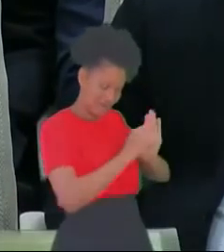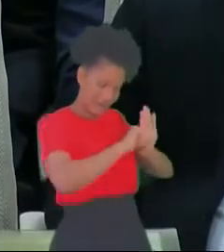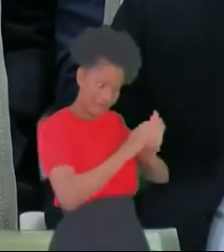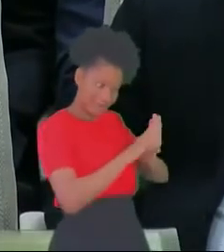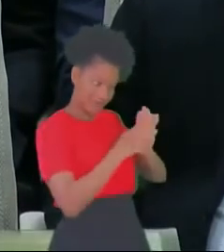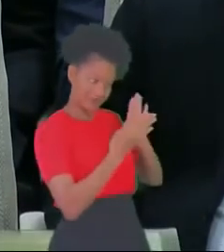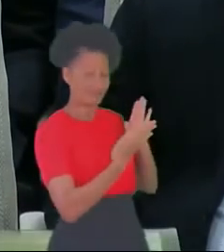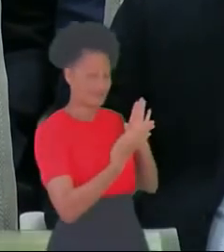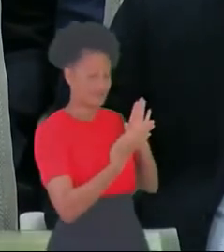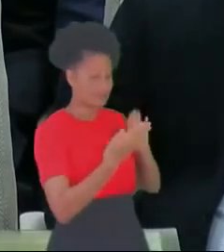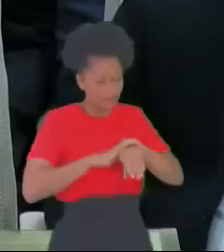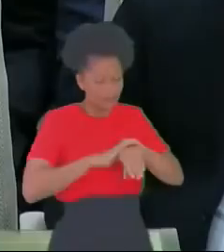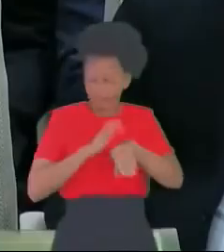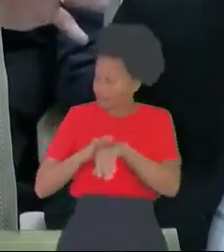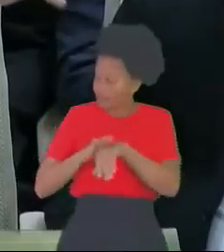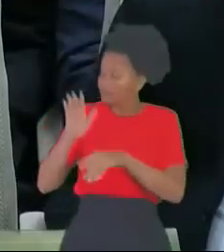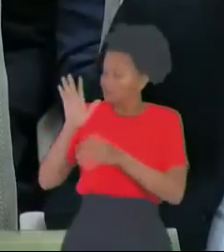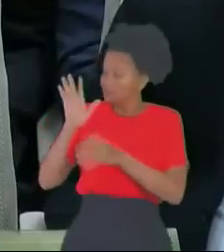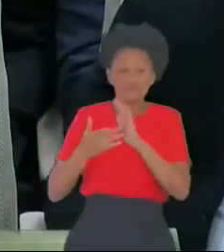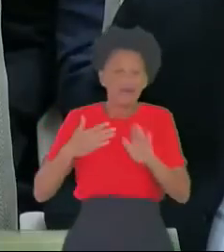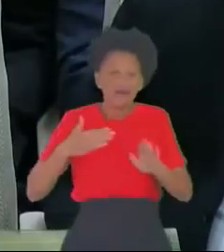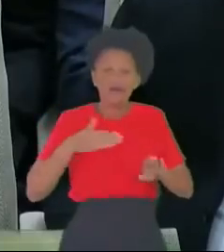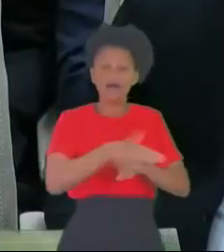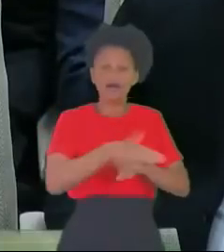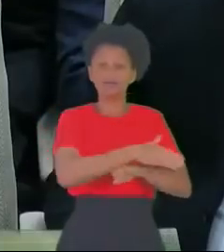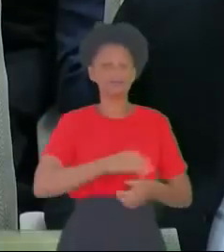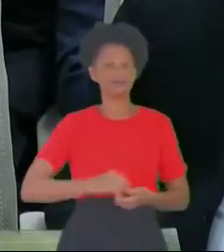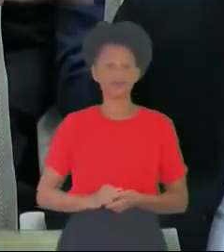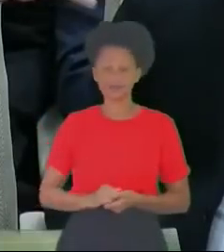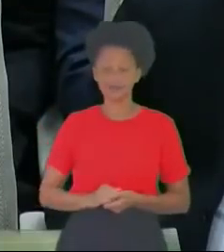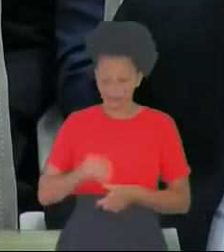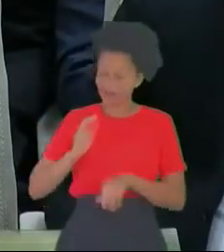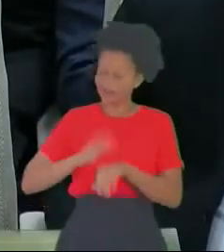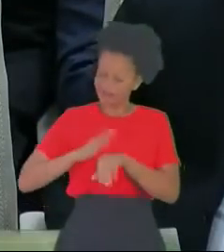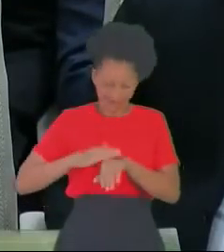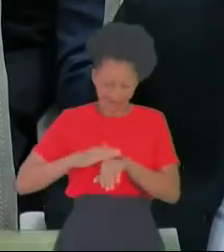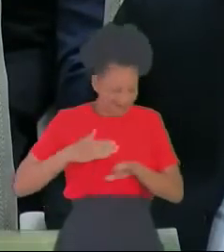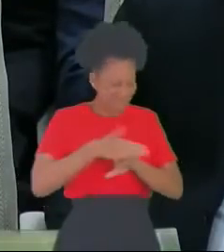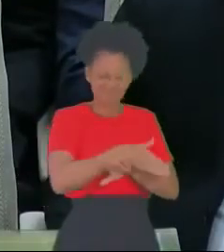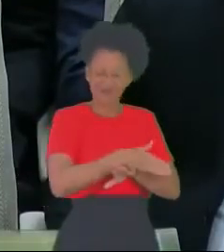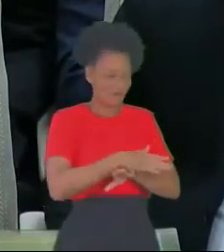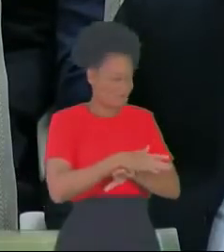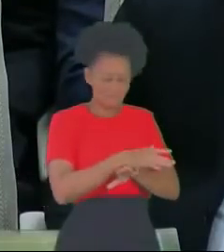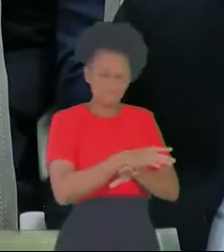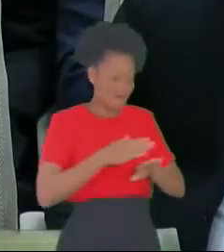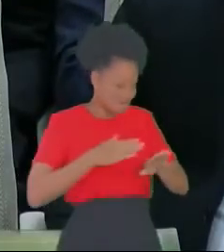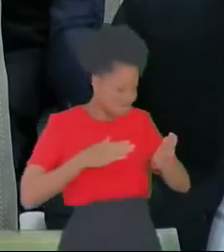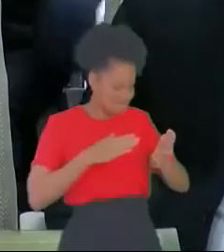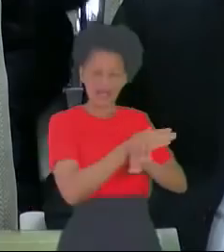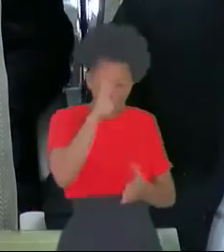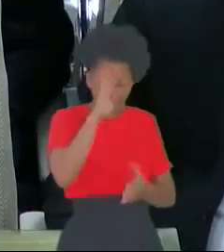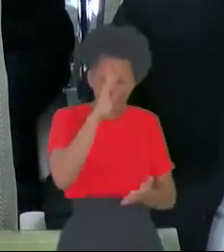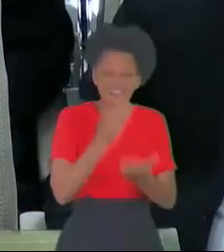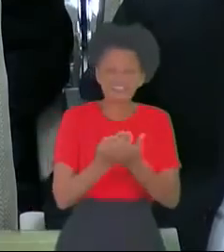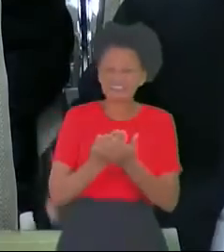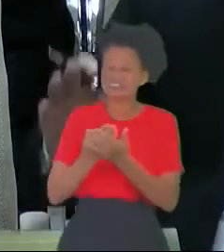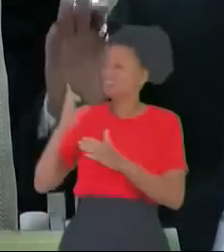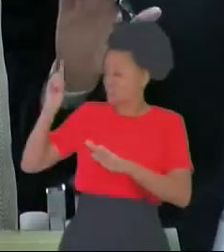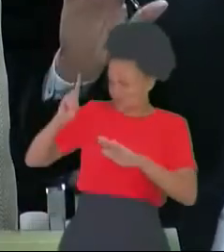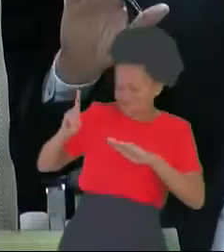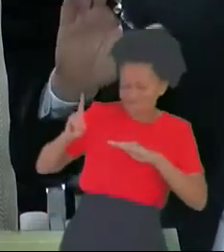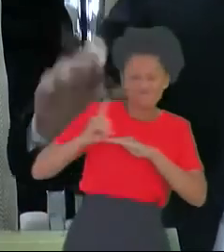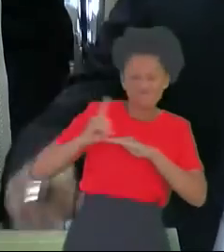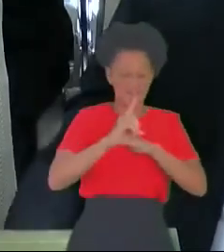tem que agir, ele vai agir, ele vai meter a mão, vai, quem crê? Ele vai meter a mão